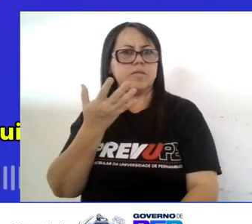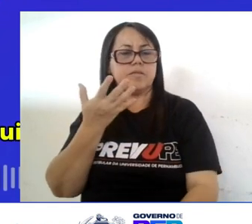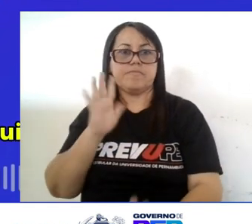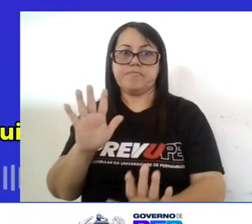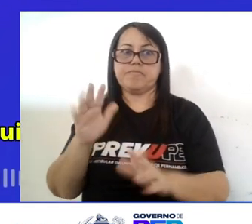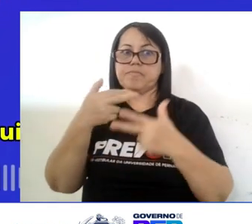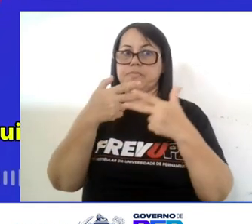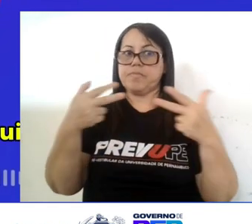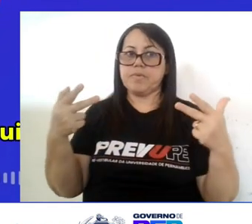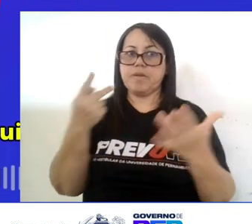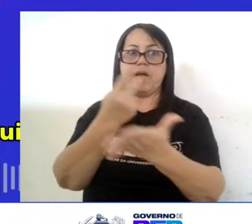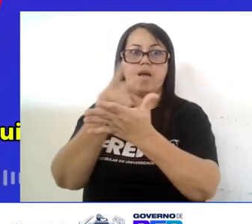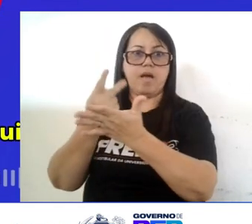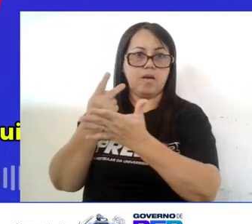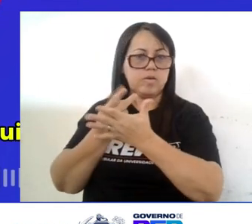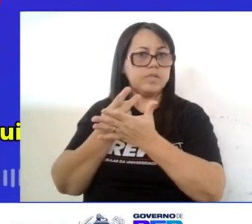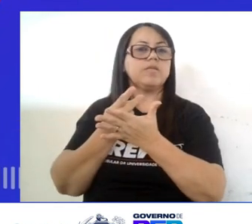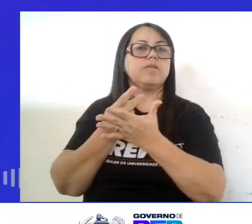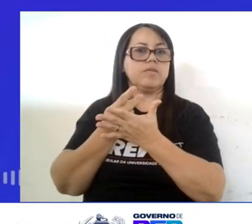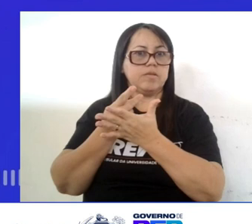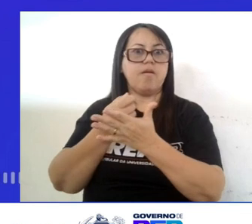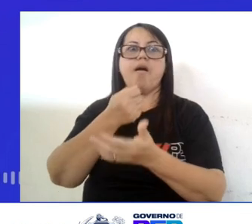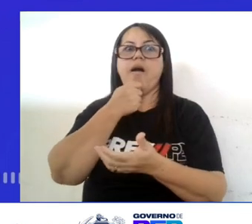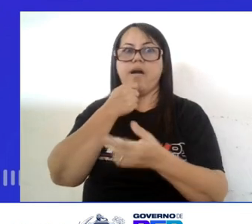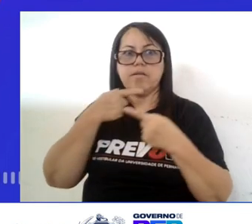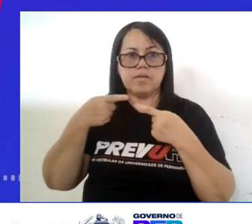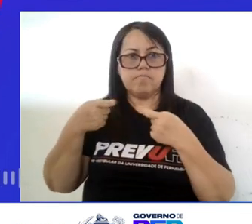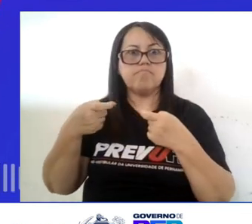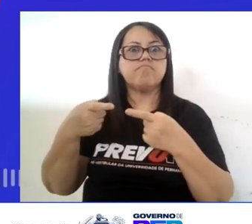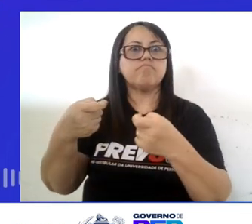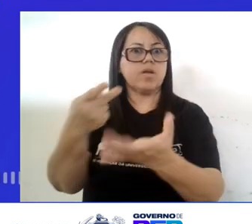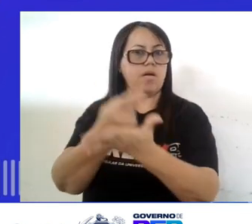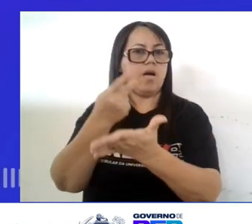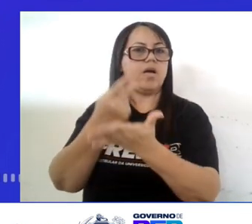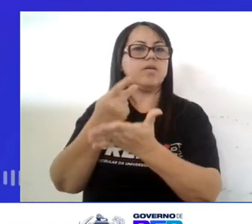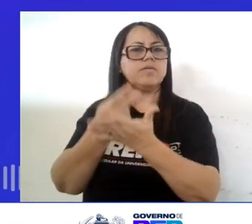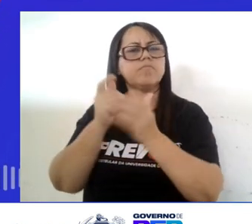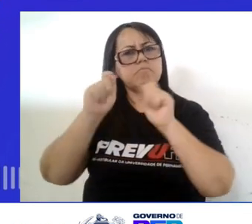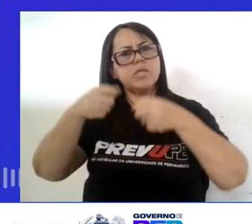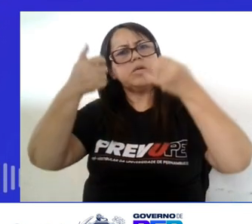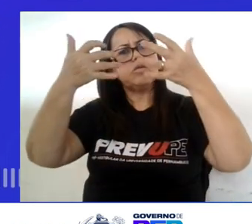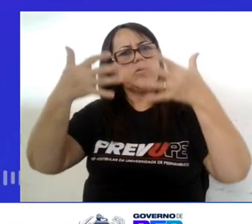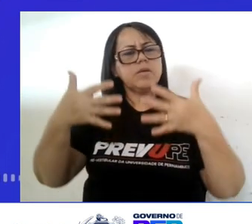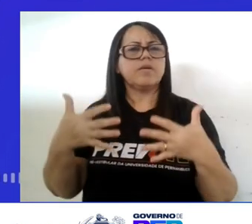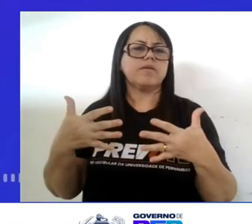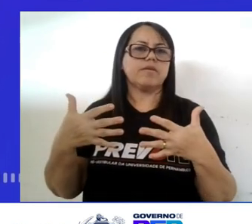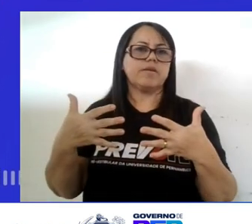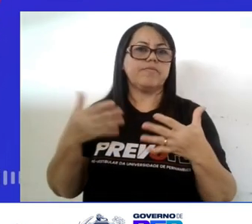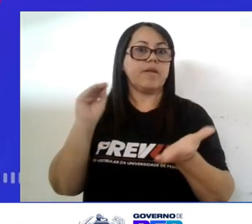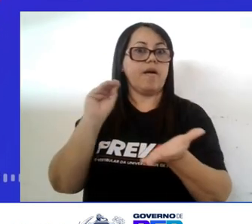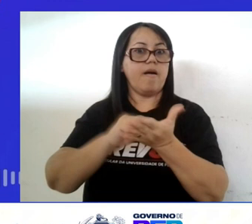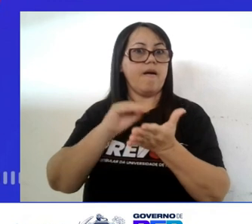contribuíram e ainda contribui para este conflito podemos citar a falta